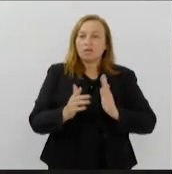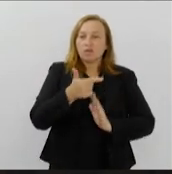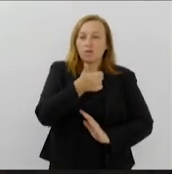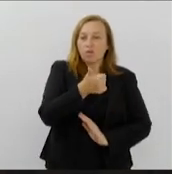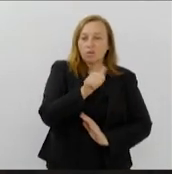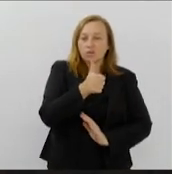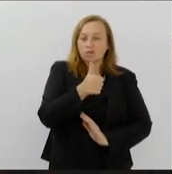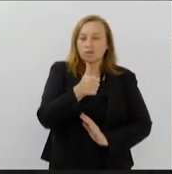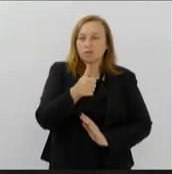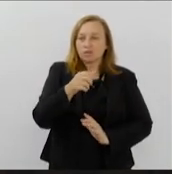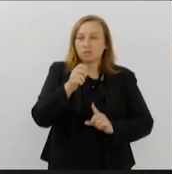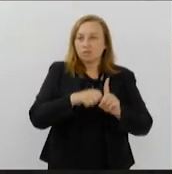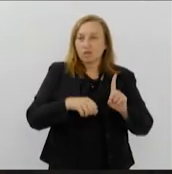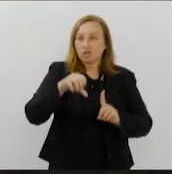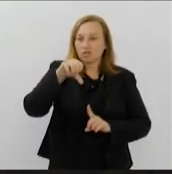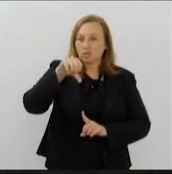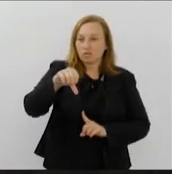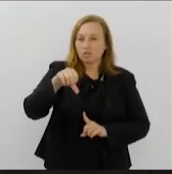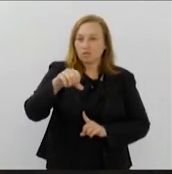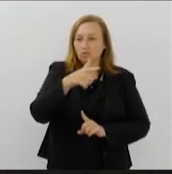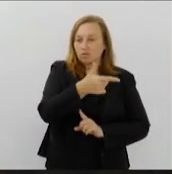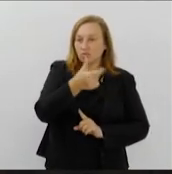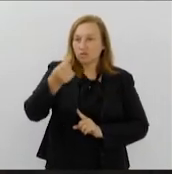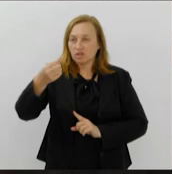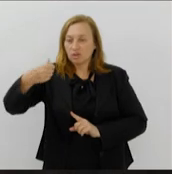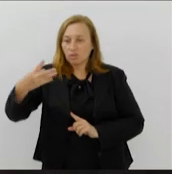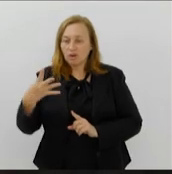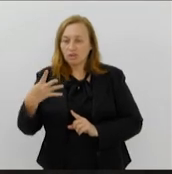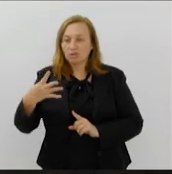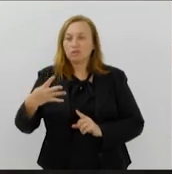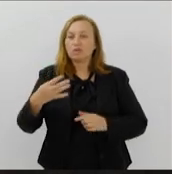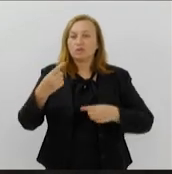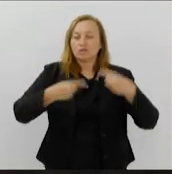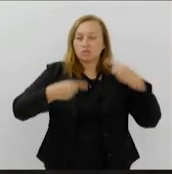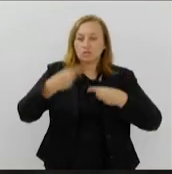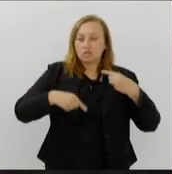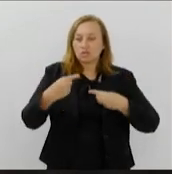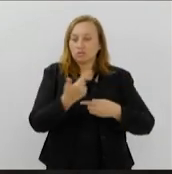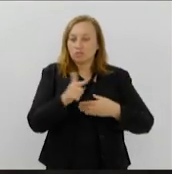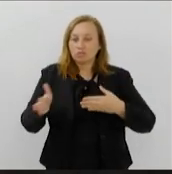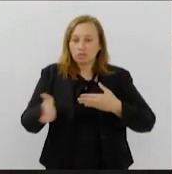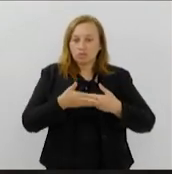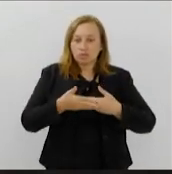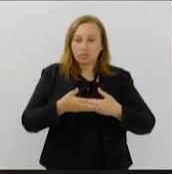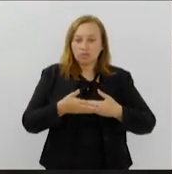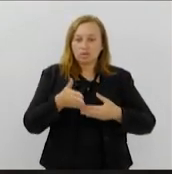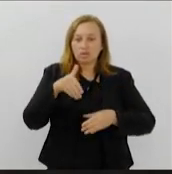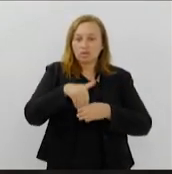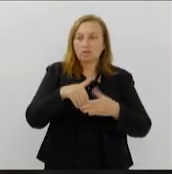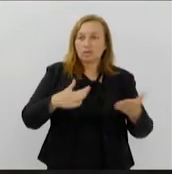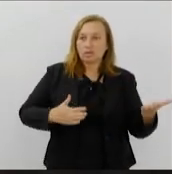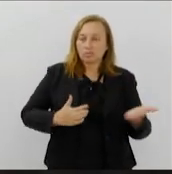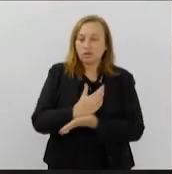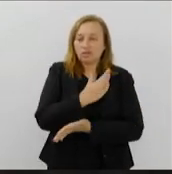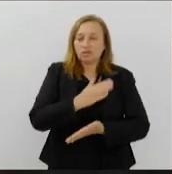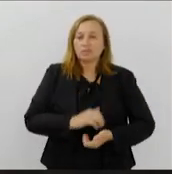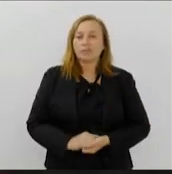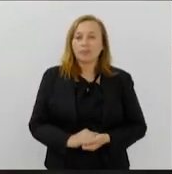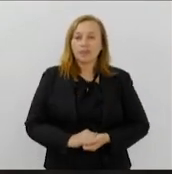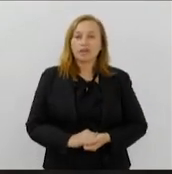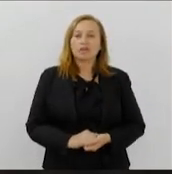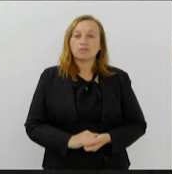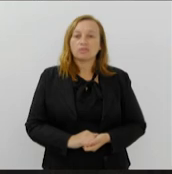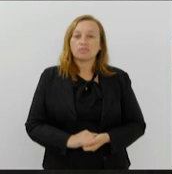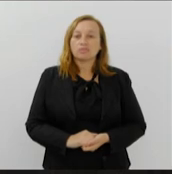11/9/2024. Em discussão, não havendo quem queira discutir, encerrada a discussão. Em votação, os senhores que aprovam, aprovado.